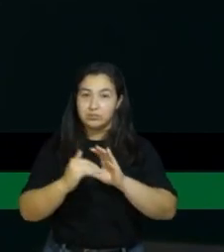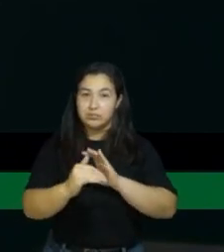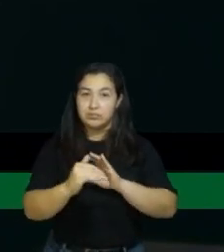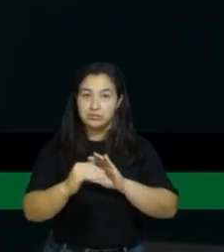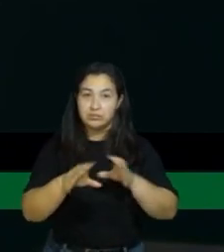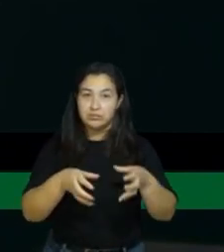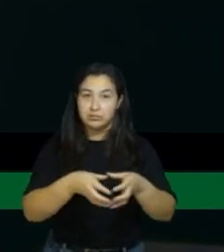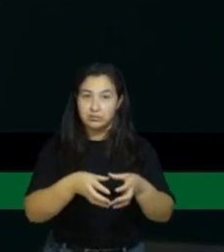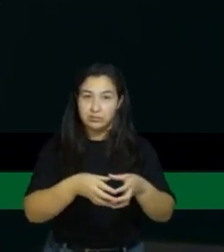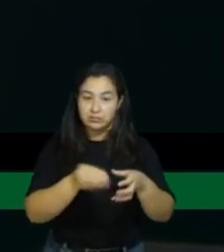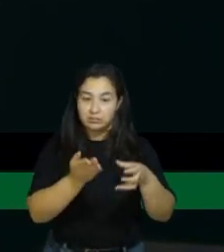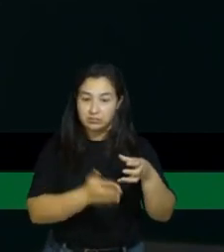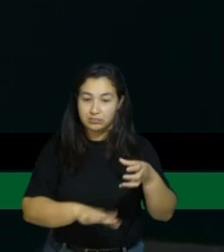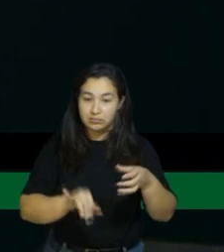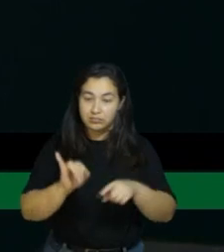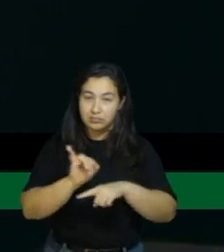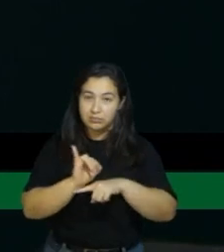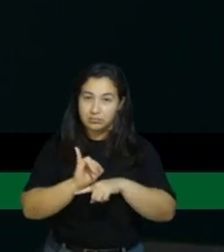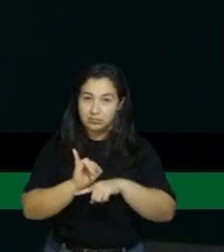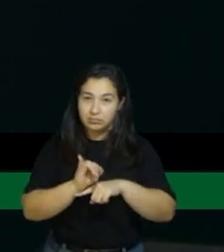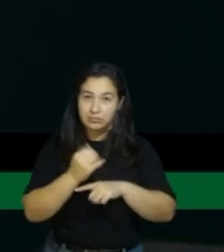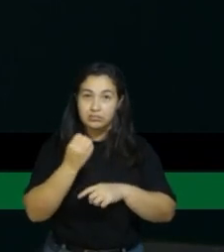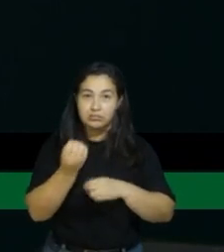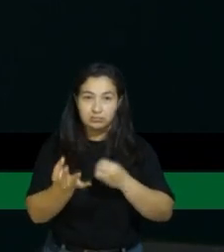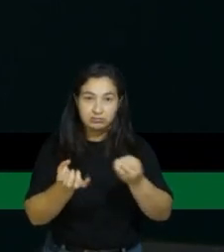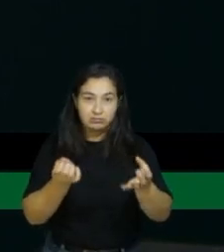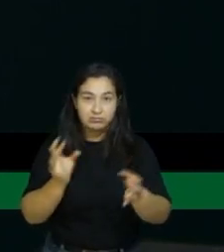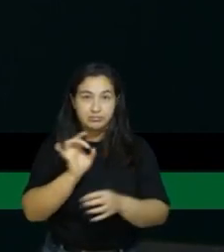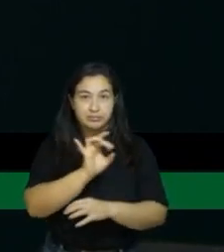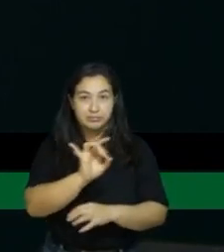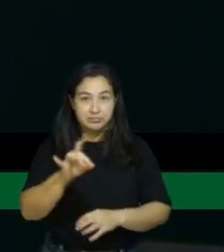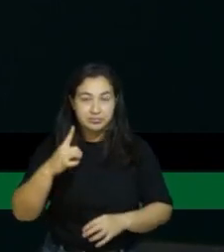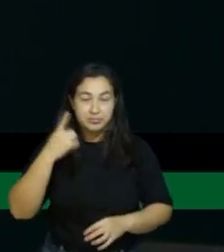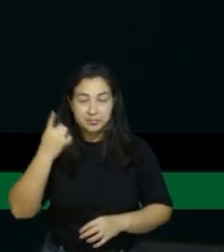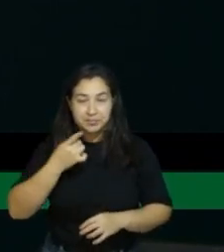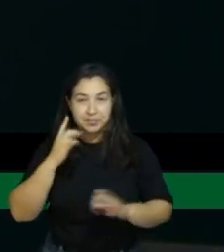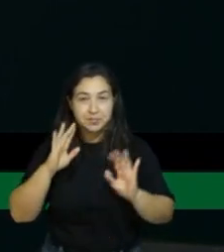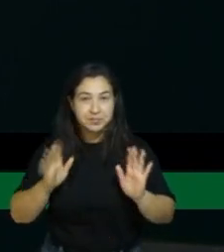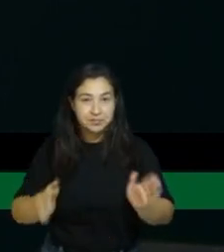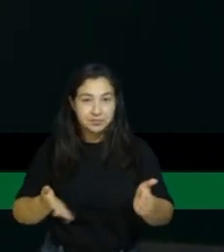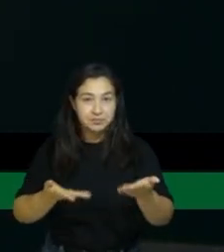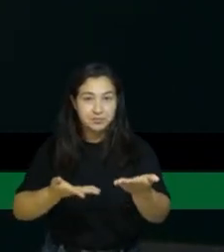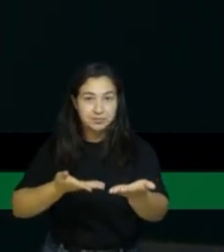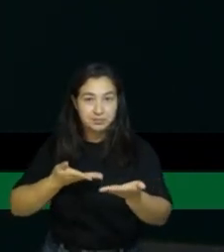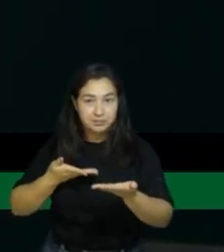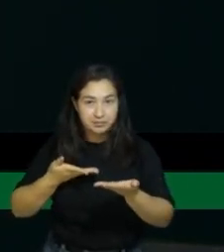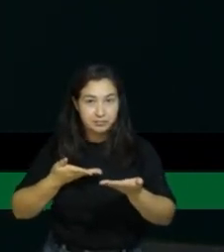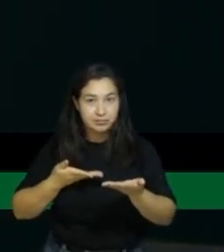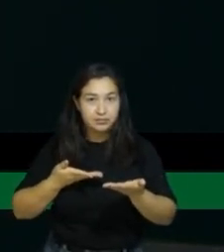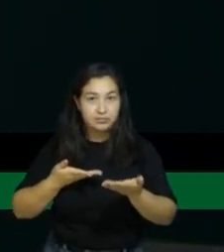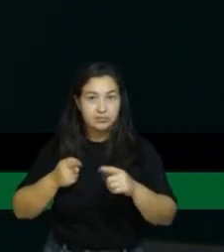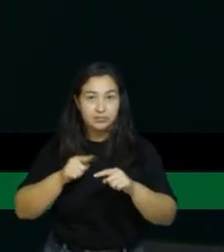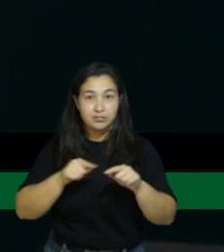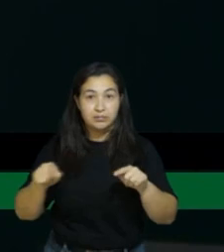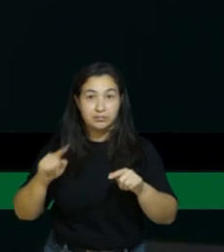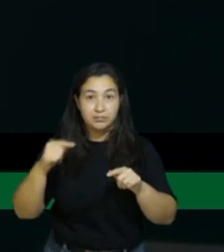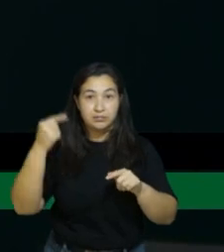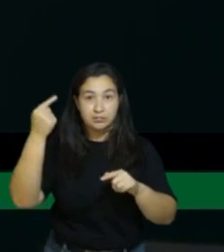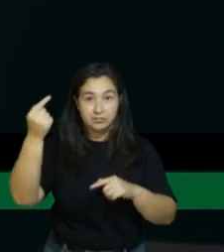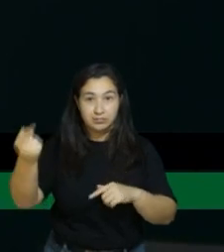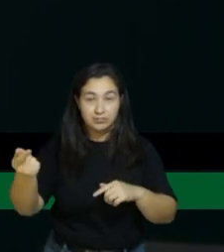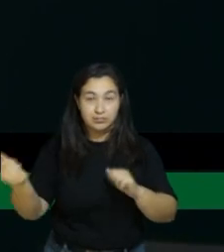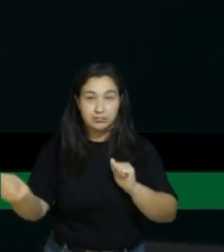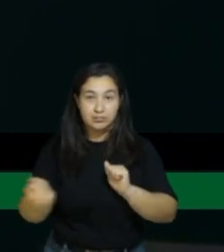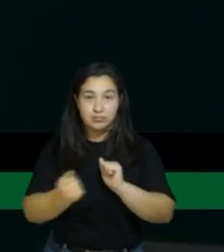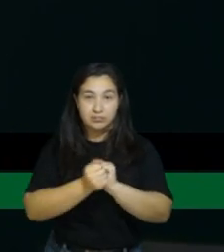do Vale tajir Onde vamos passar para todos os deputados e a gente já convidou deputada Paulinha para na próxima semana estar junto da